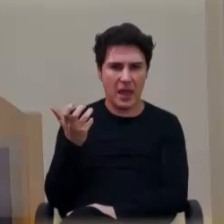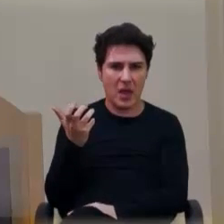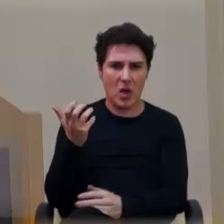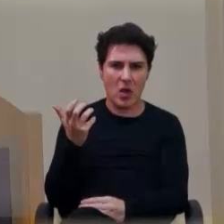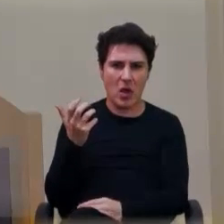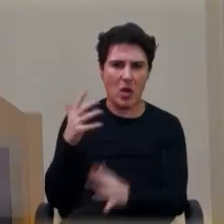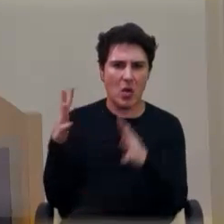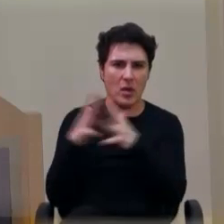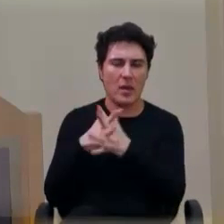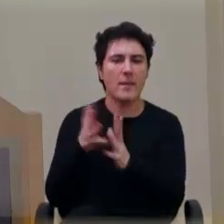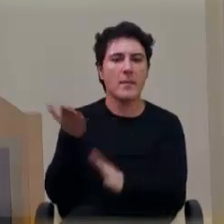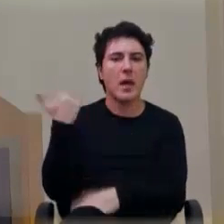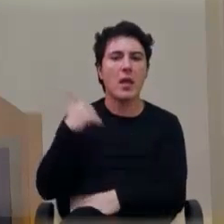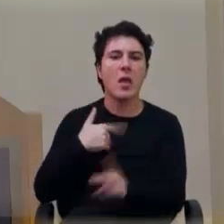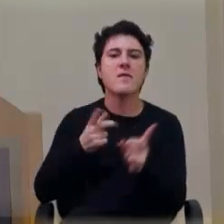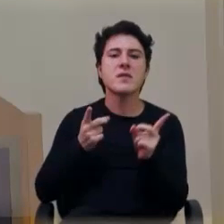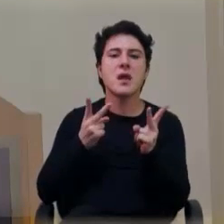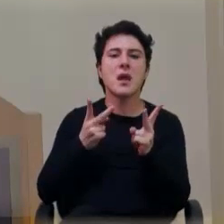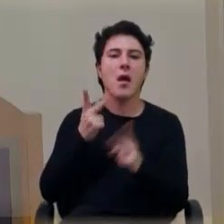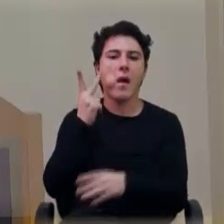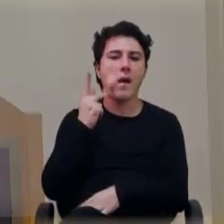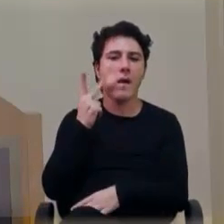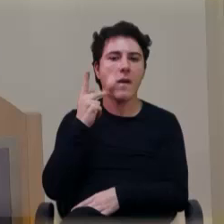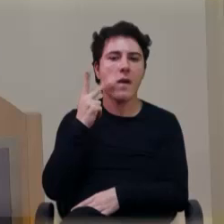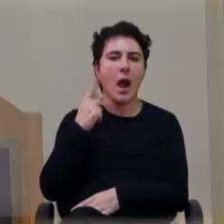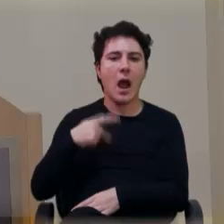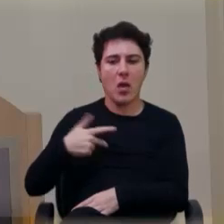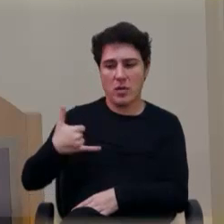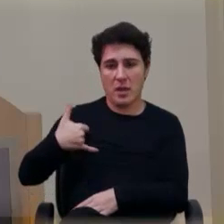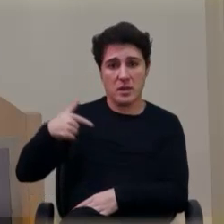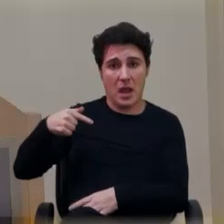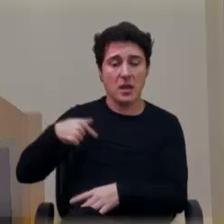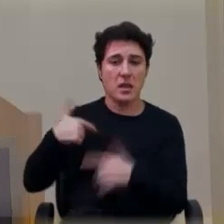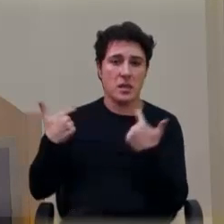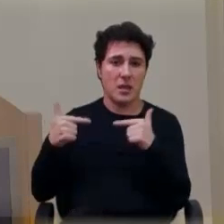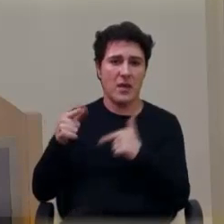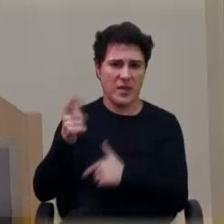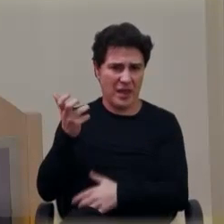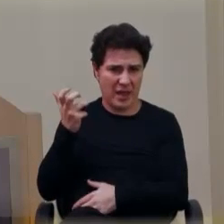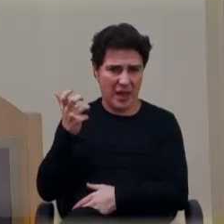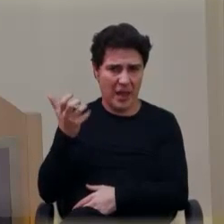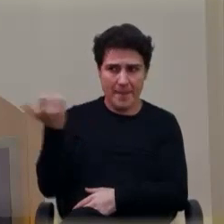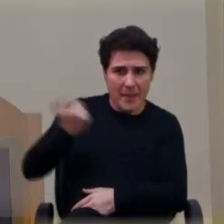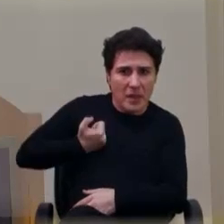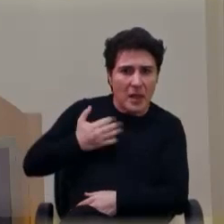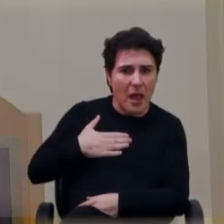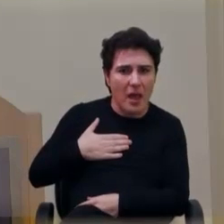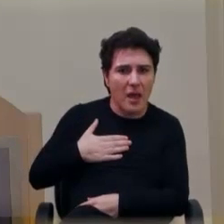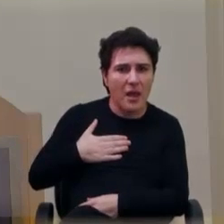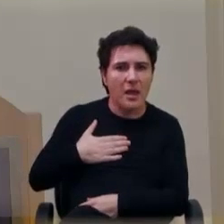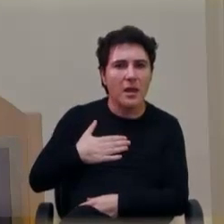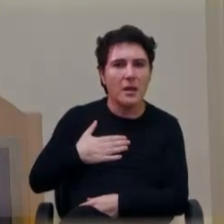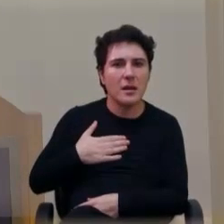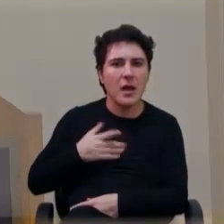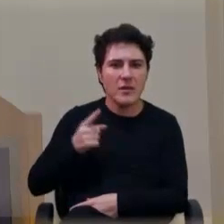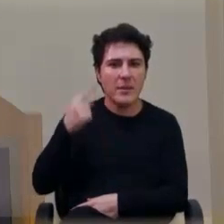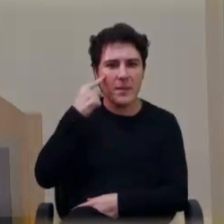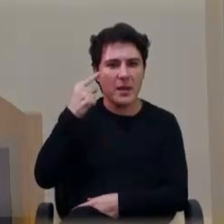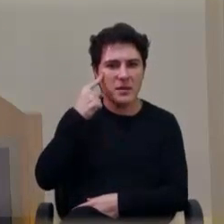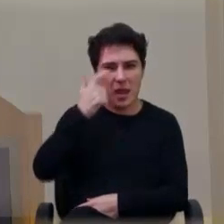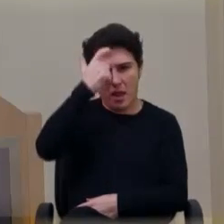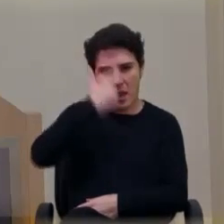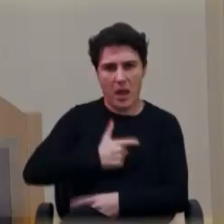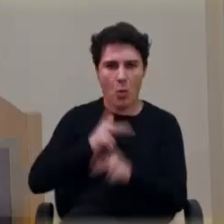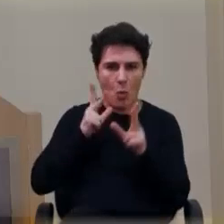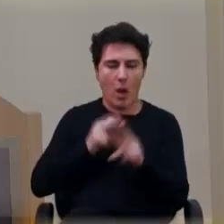e quando eu estava vendendo também balas trabalho desde os sete anos você queriam executar me confundindo com